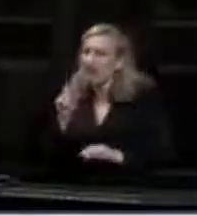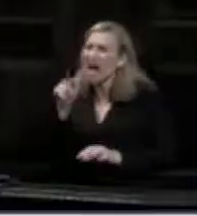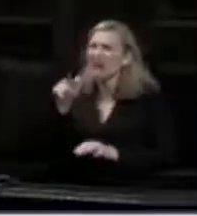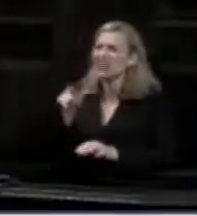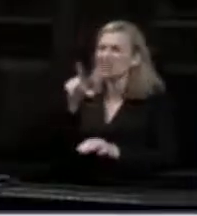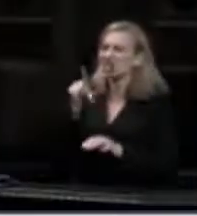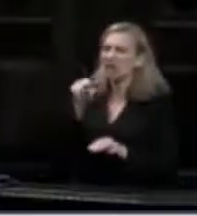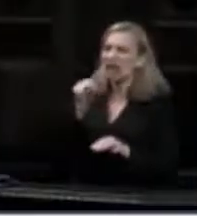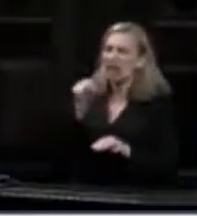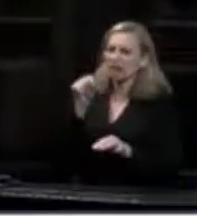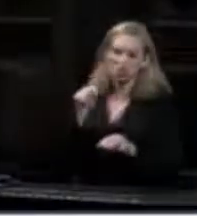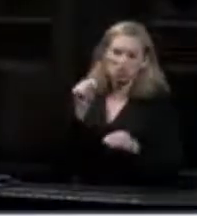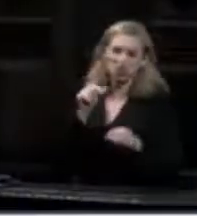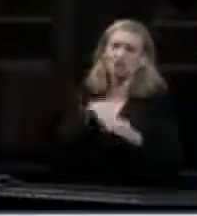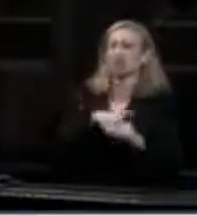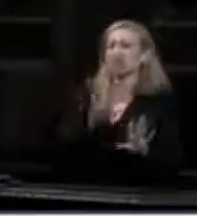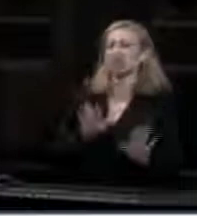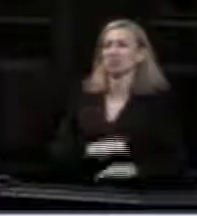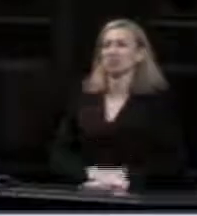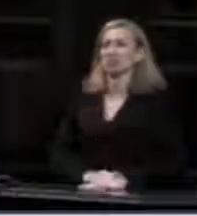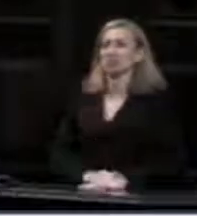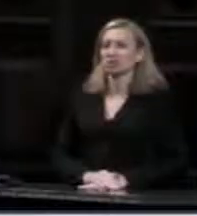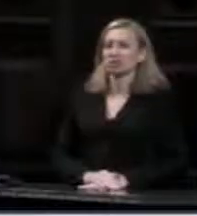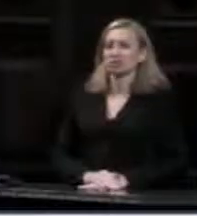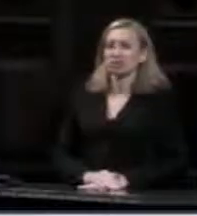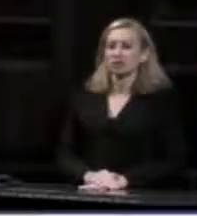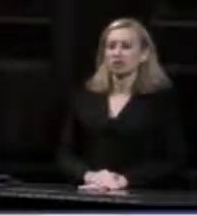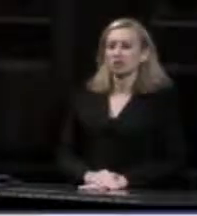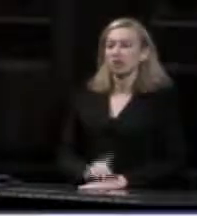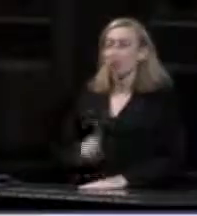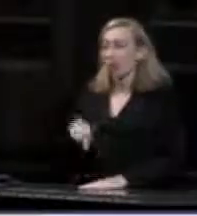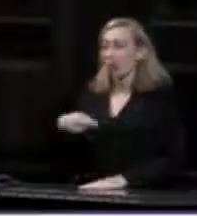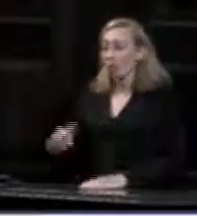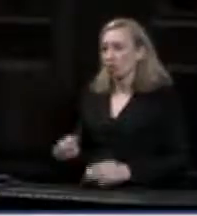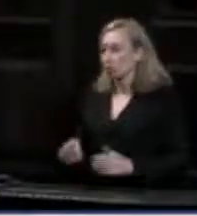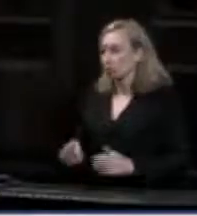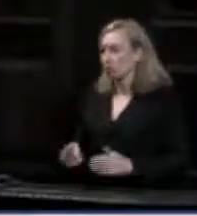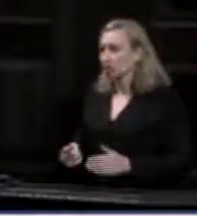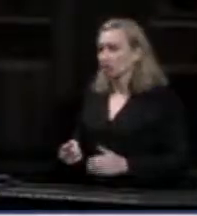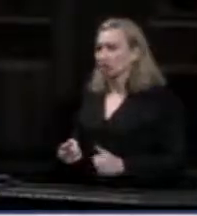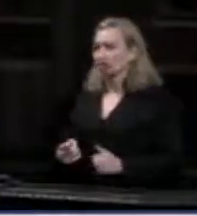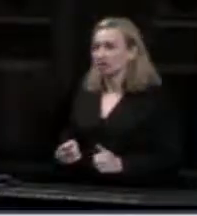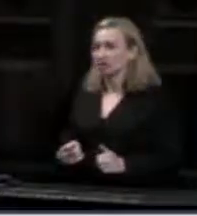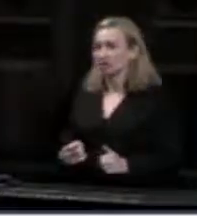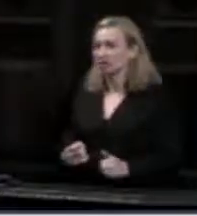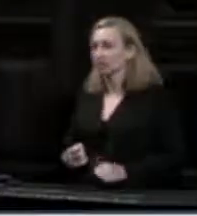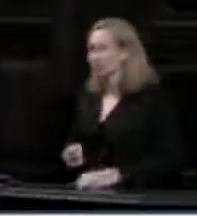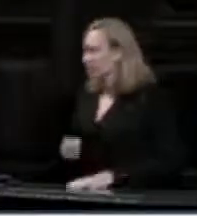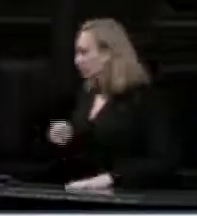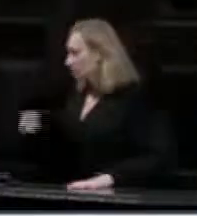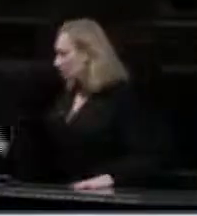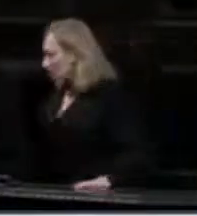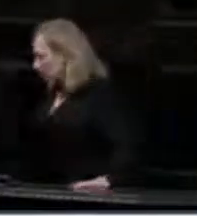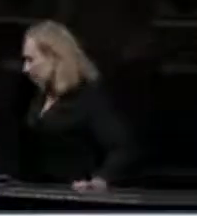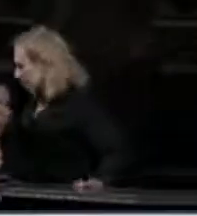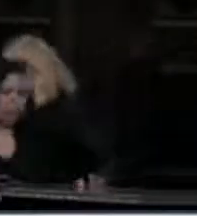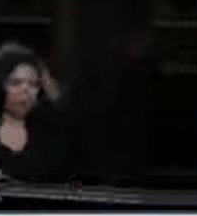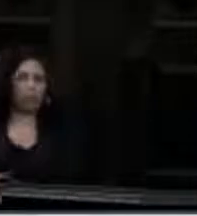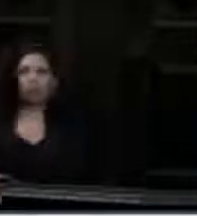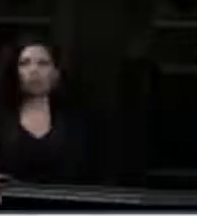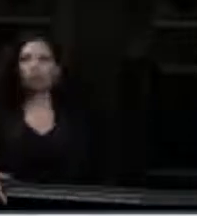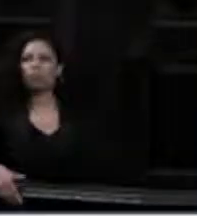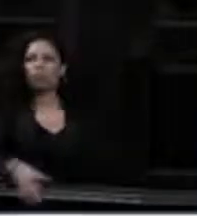de publicidade de outro lado temos um quadro eleitoral